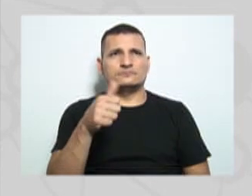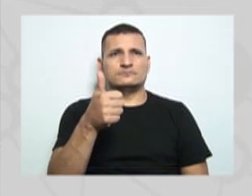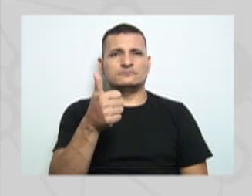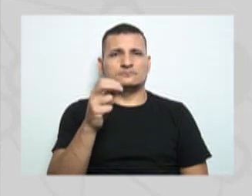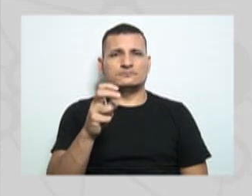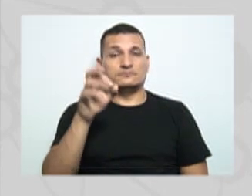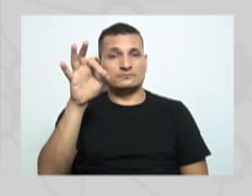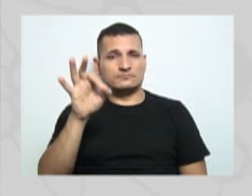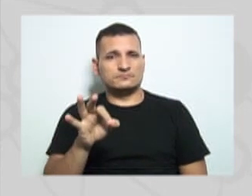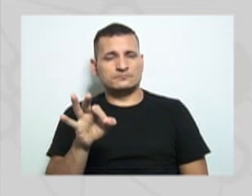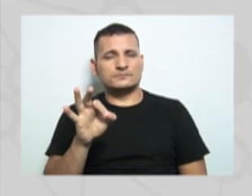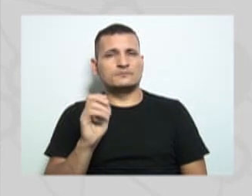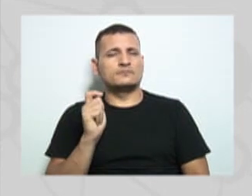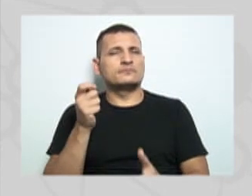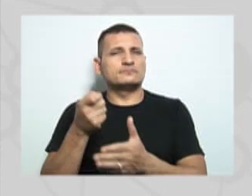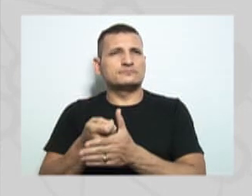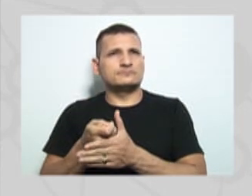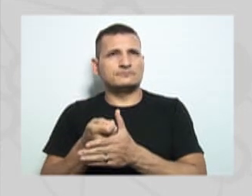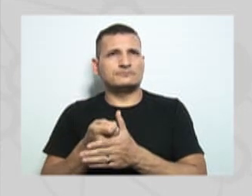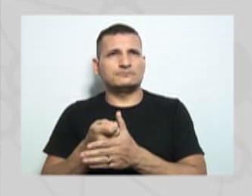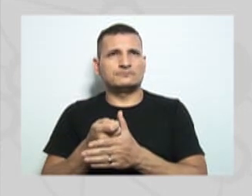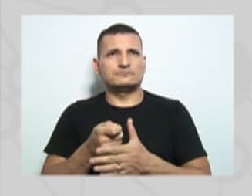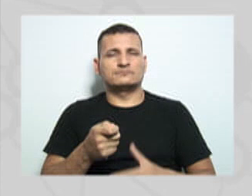será a pagar, que no total vai dar